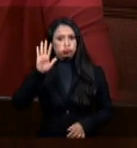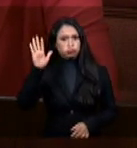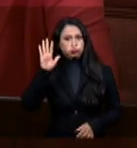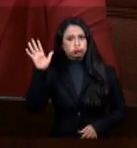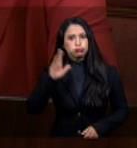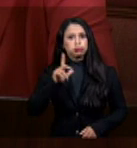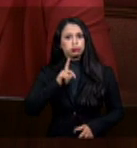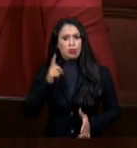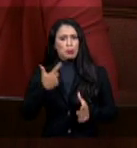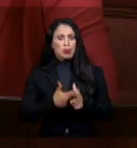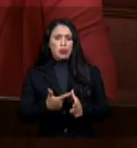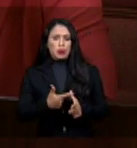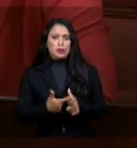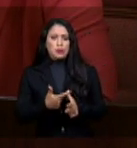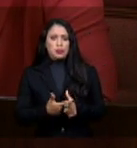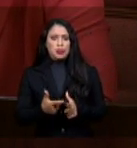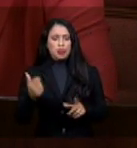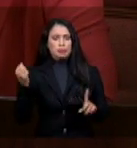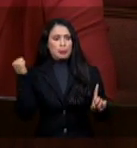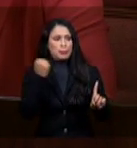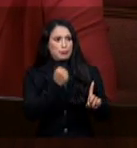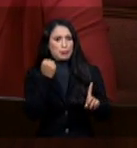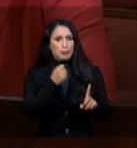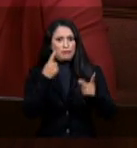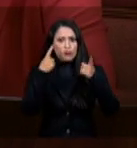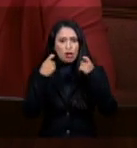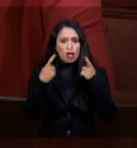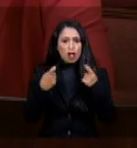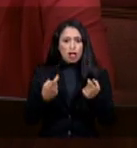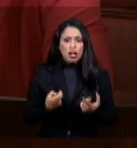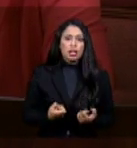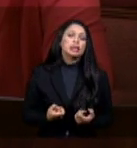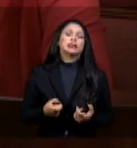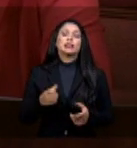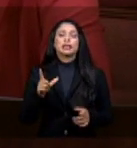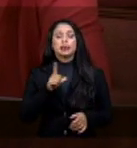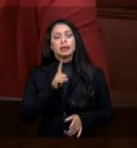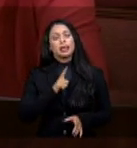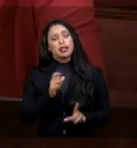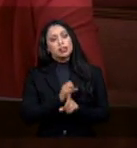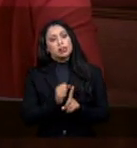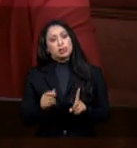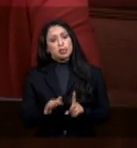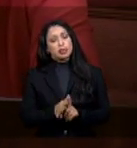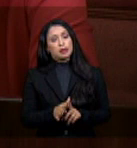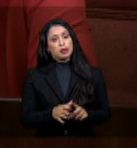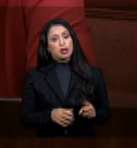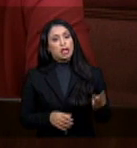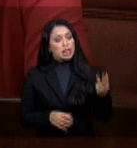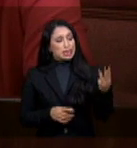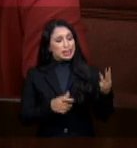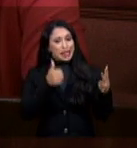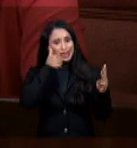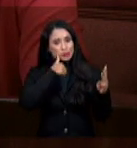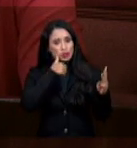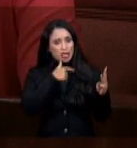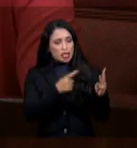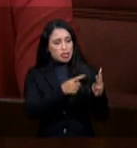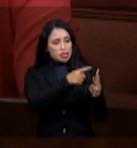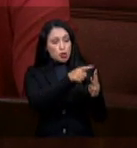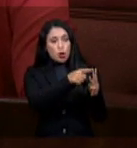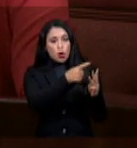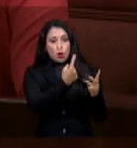nossas sociedades. Globalmente, estima-se que uma em cada três mulheres sofreu abuso físico